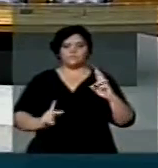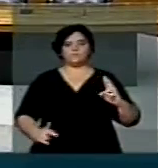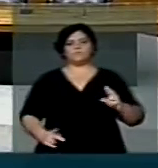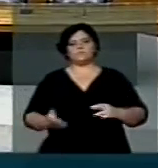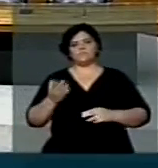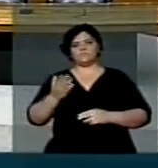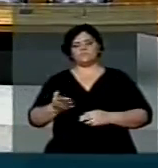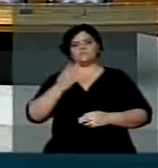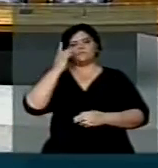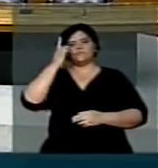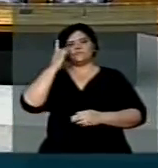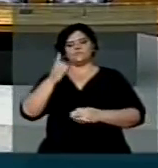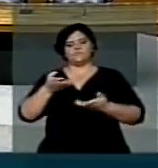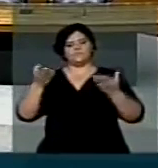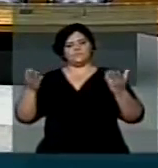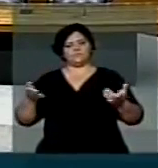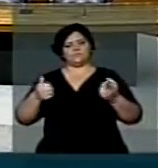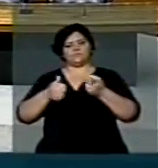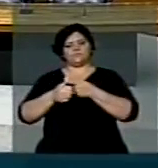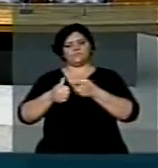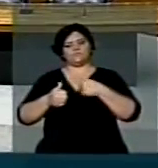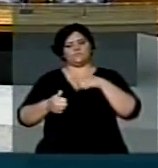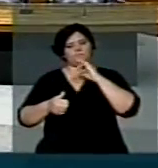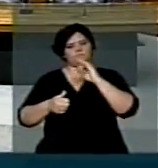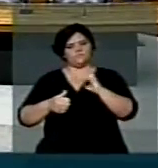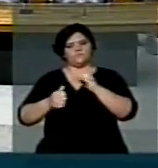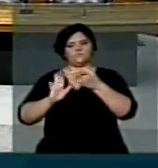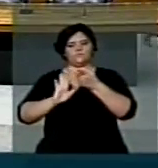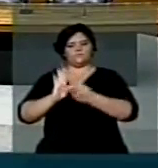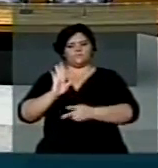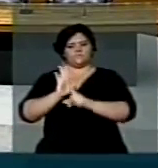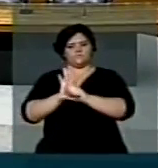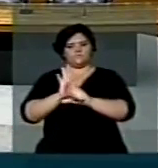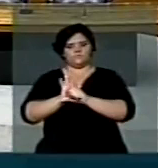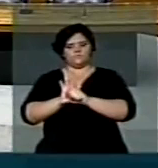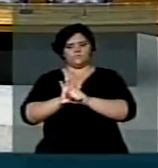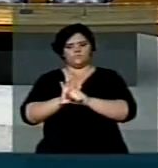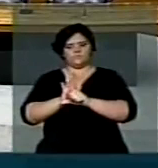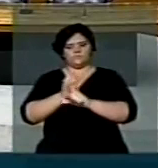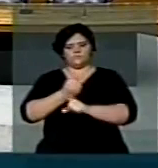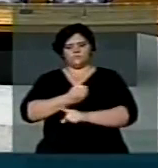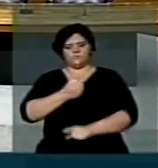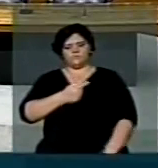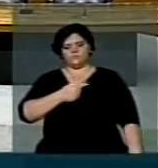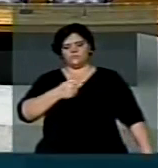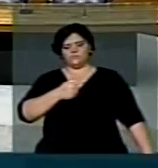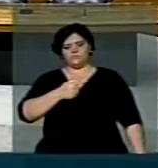senhoras e senhores deputados. Primeiro, estou apresentando aqui um projeto de lei, recebeu o número